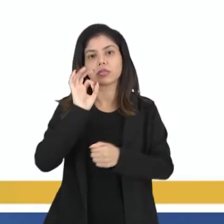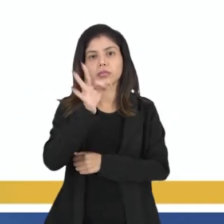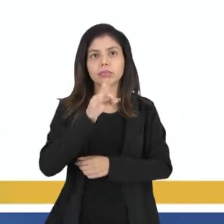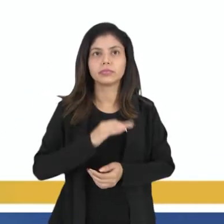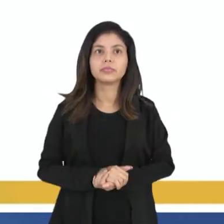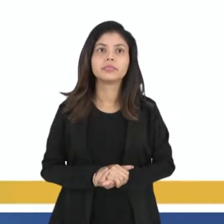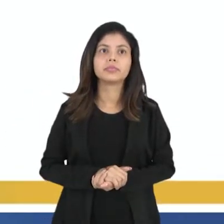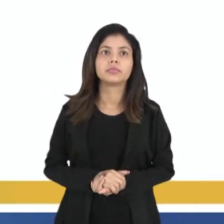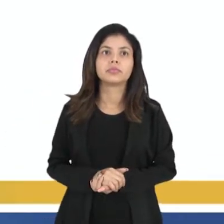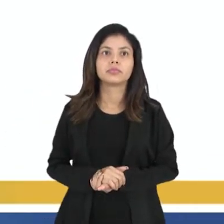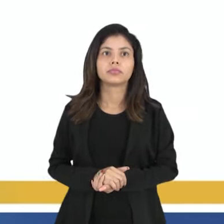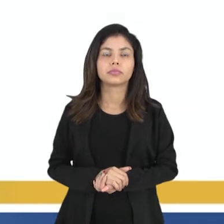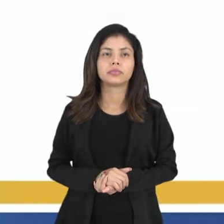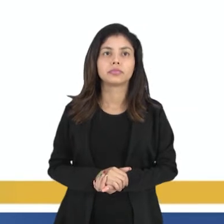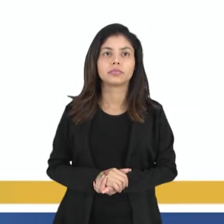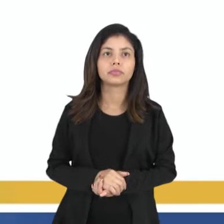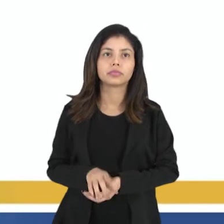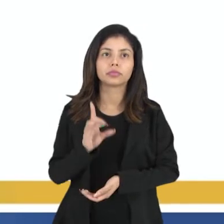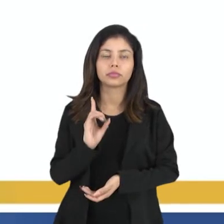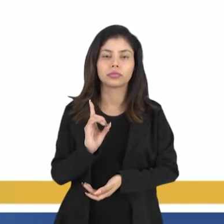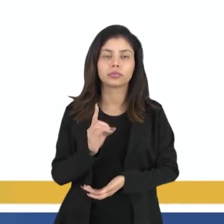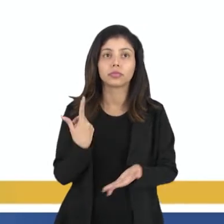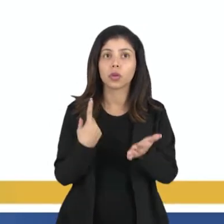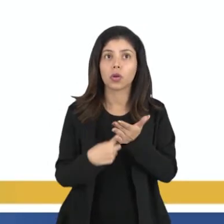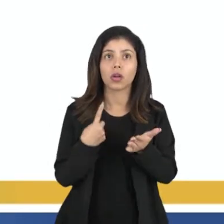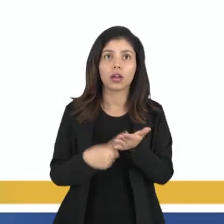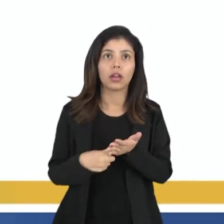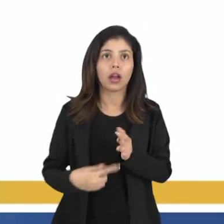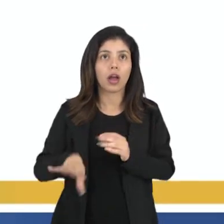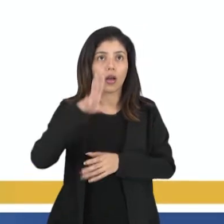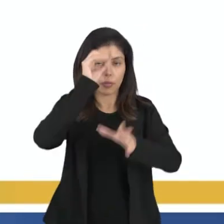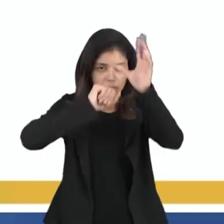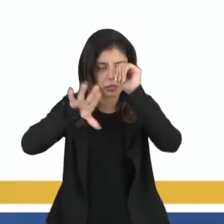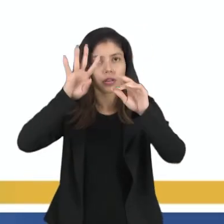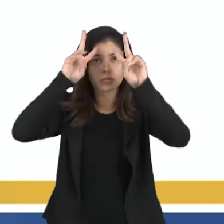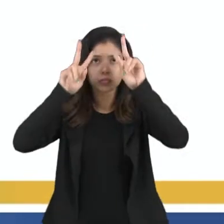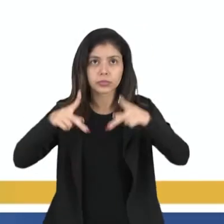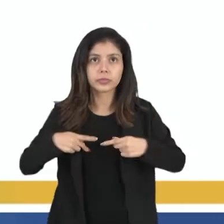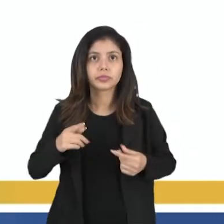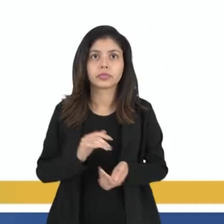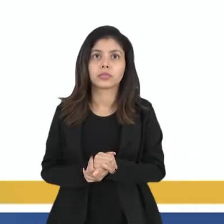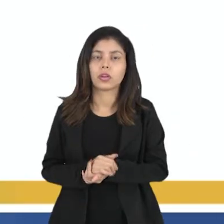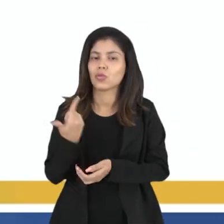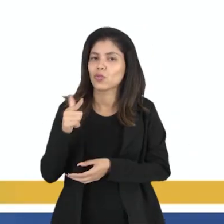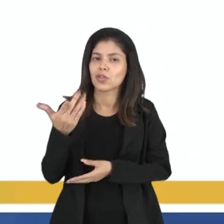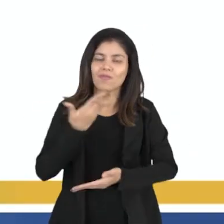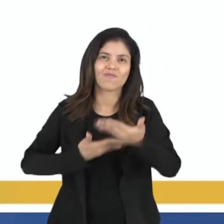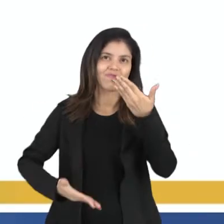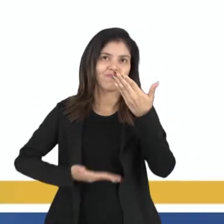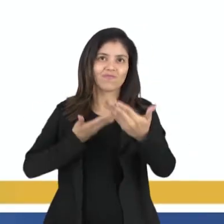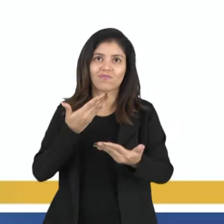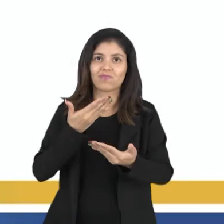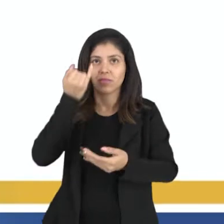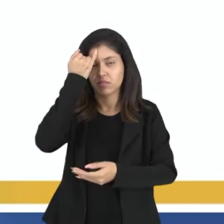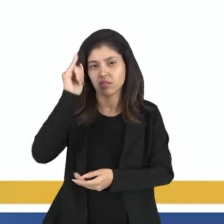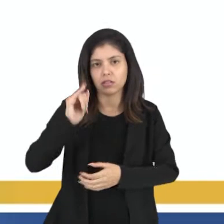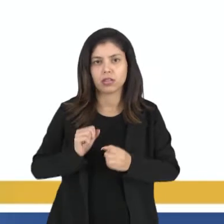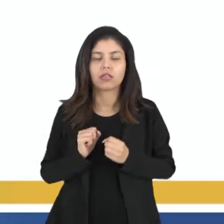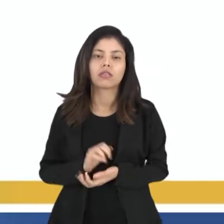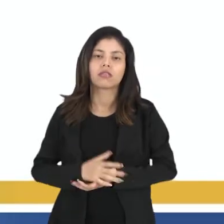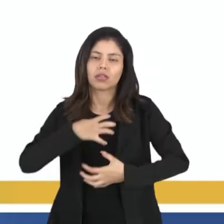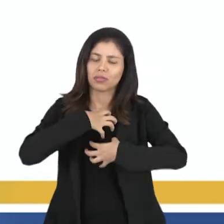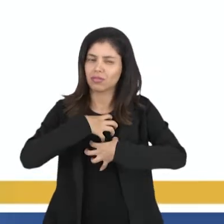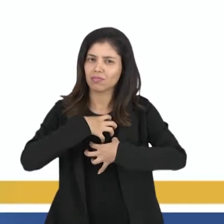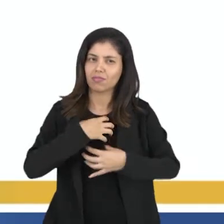certo? Então vamos lá. Na D. Concorda que o conhecimento humano é impossível em relação às ideias e